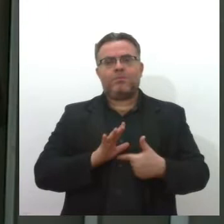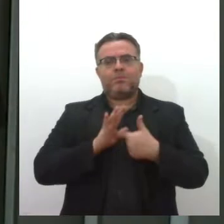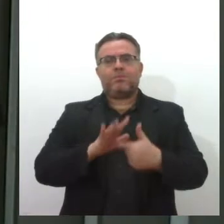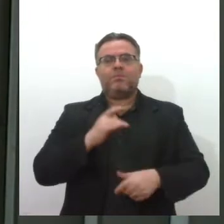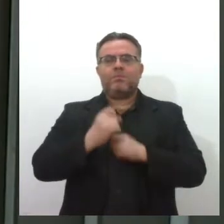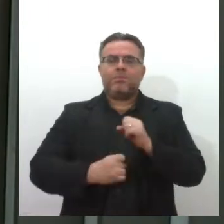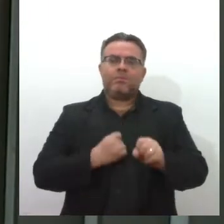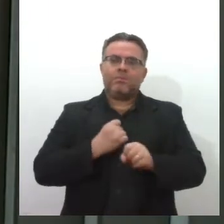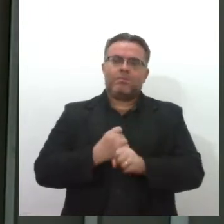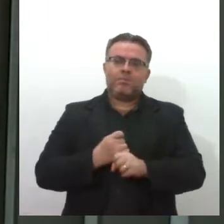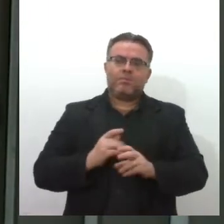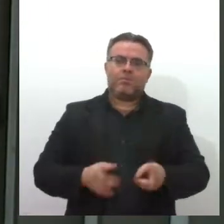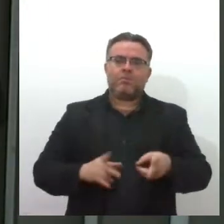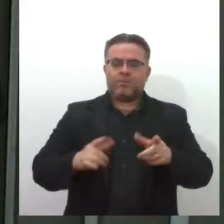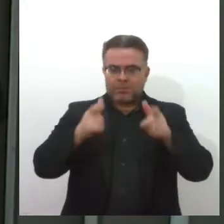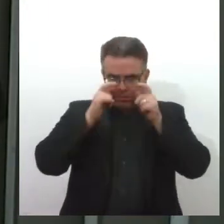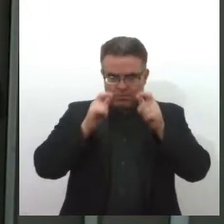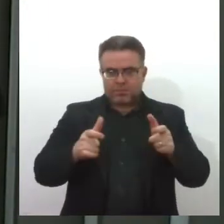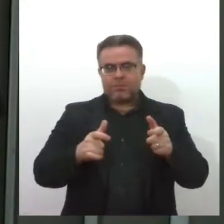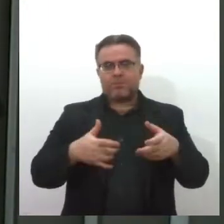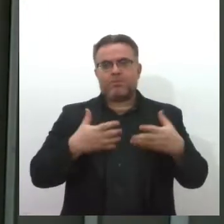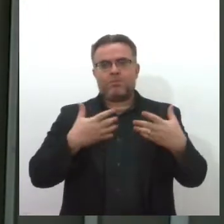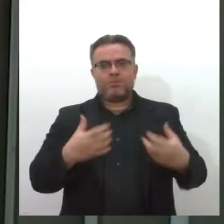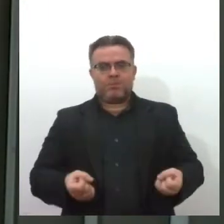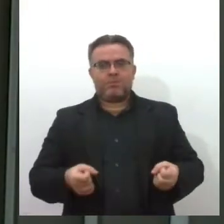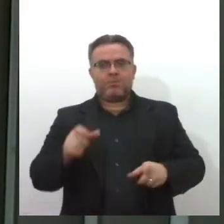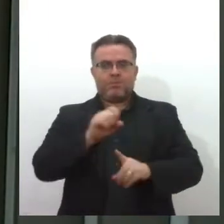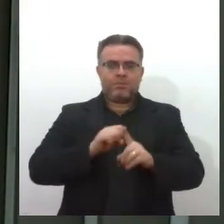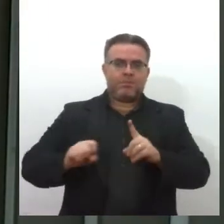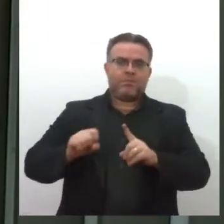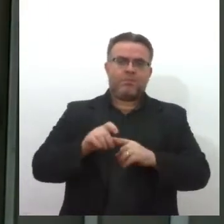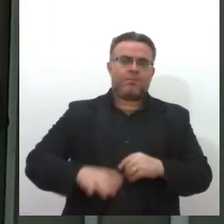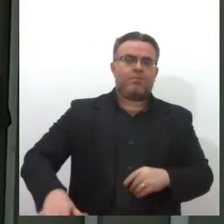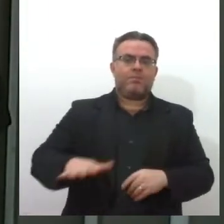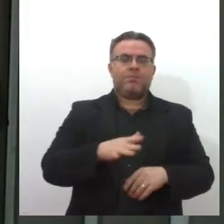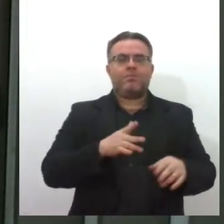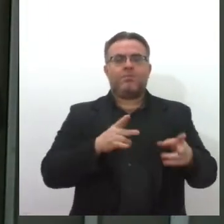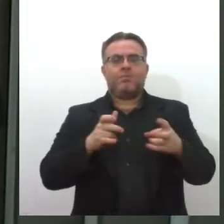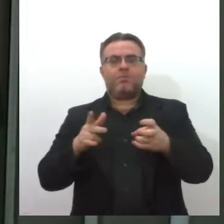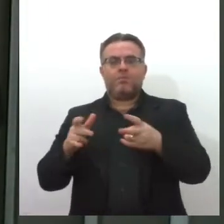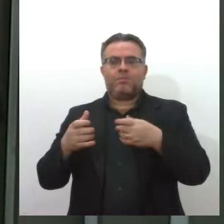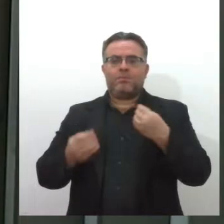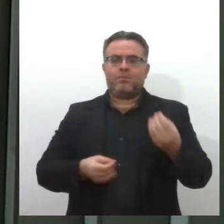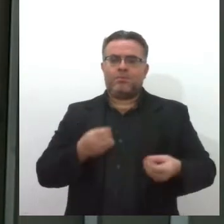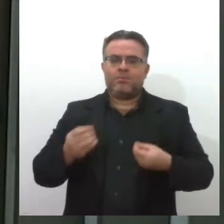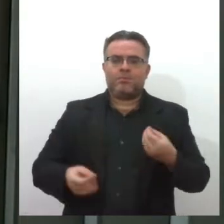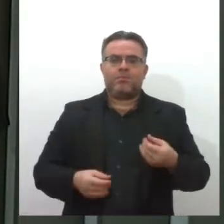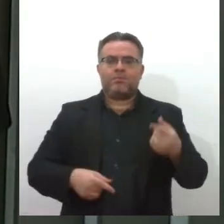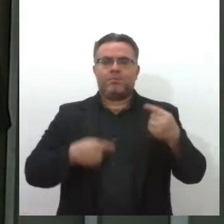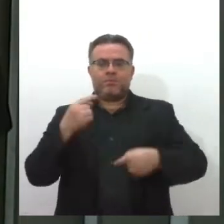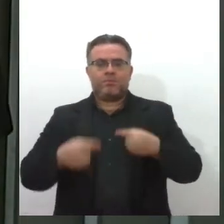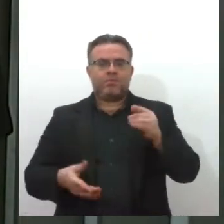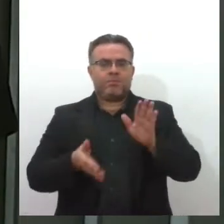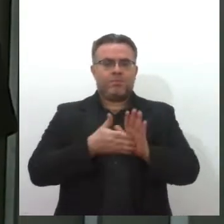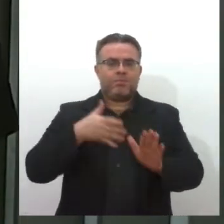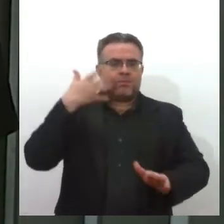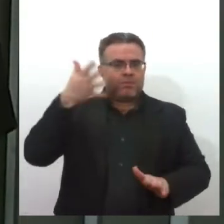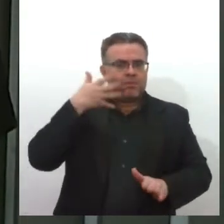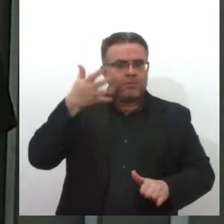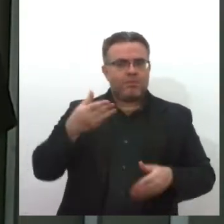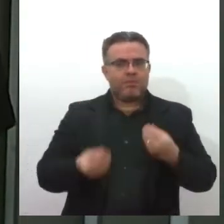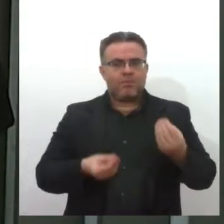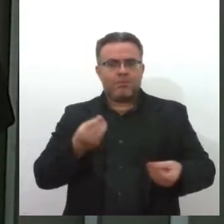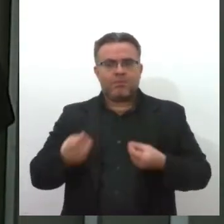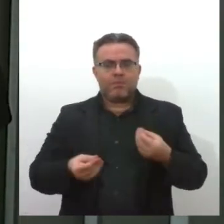que passa, um interesse em abraçar mais áreas sociais, né? A gente percebe pautas, discussões, palestras, ainda não estão